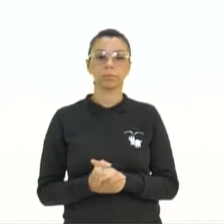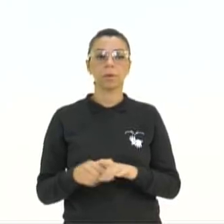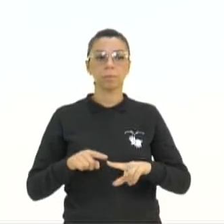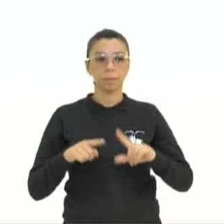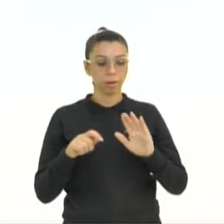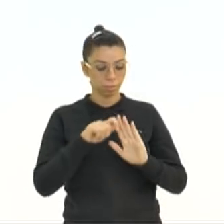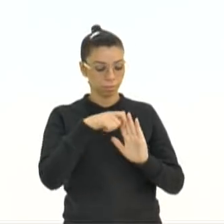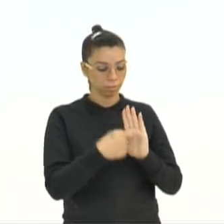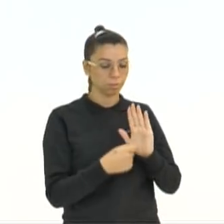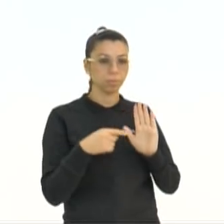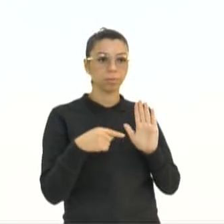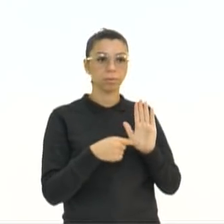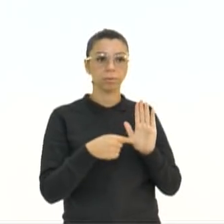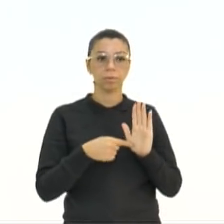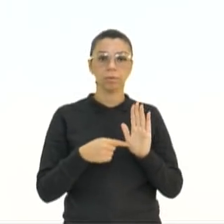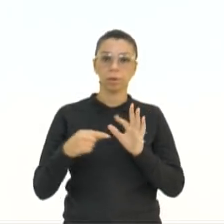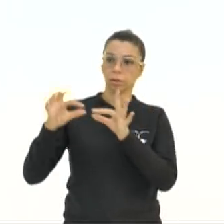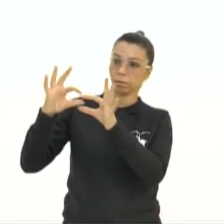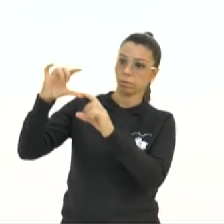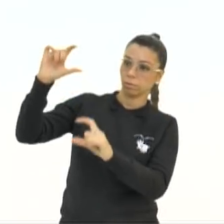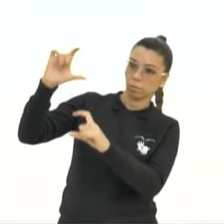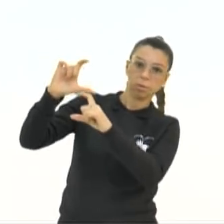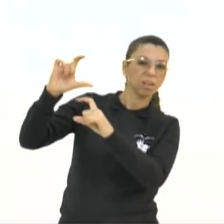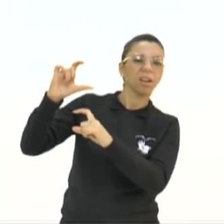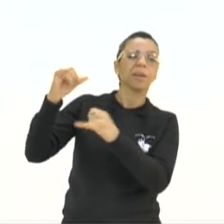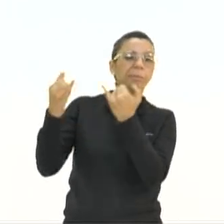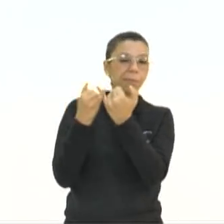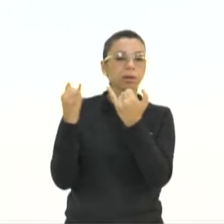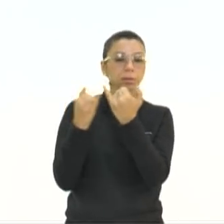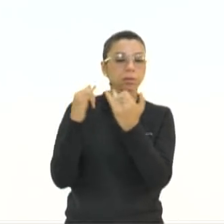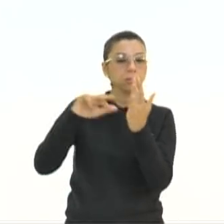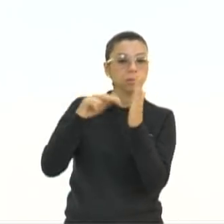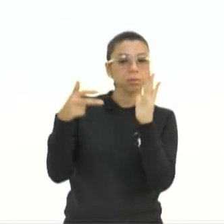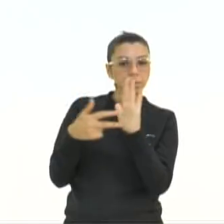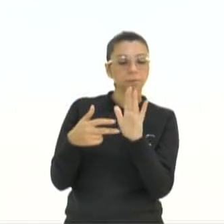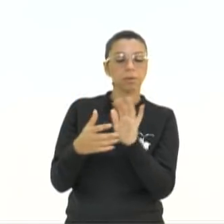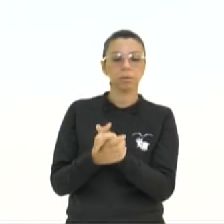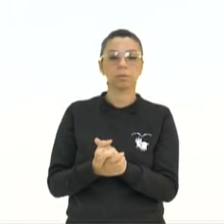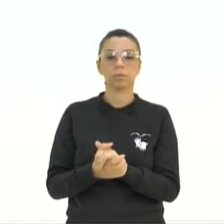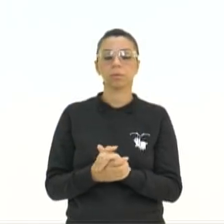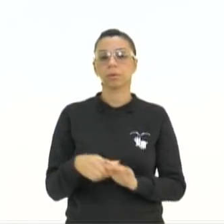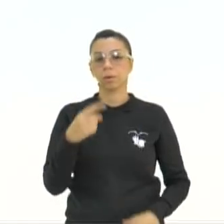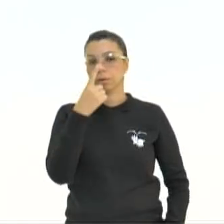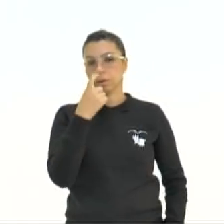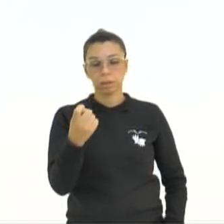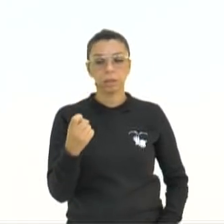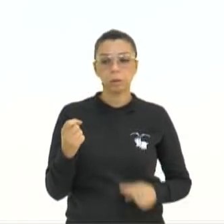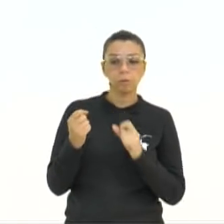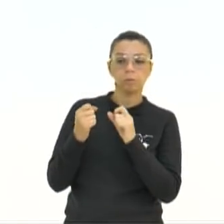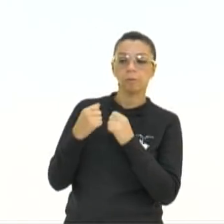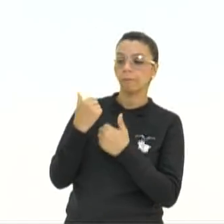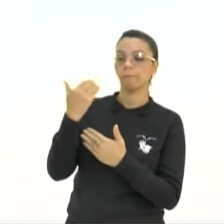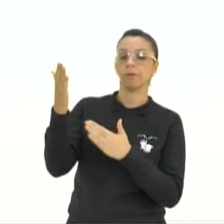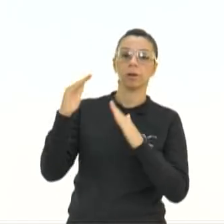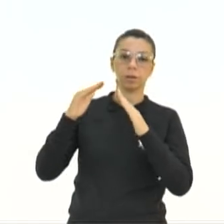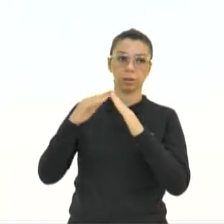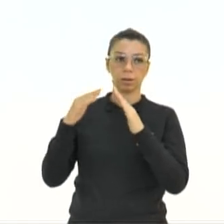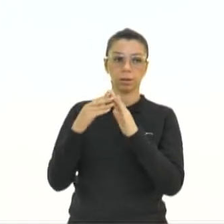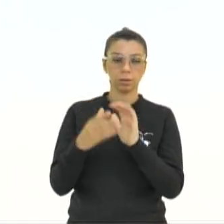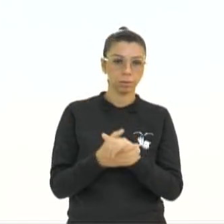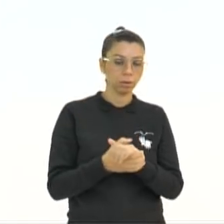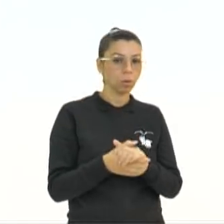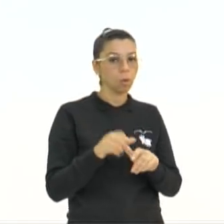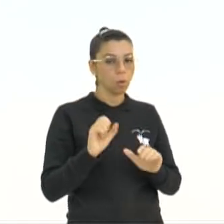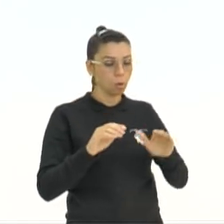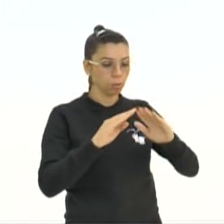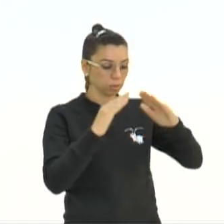gente viu empty the rubbish. Aqui é quase o mesmo sentido. Aqui é mais quando você vai levar o lixo lá para fora e o outro quando você está tirando os